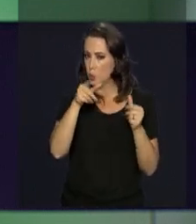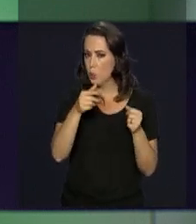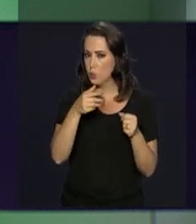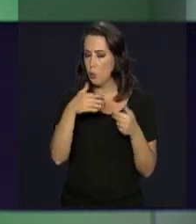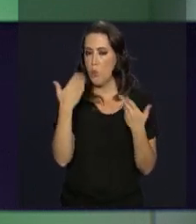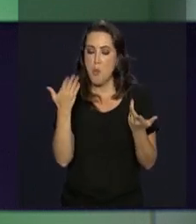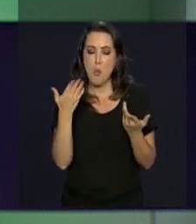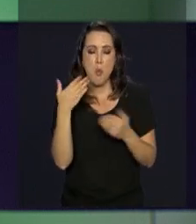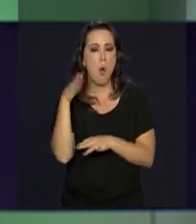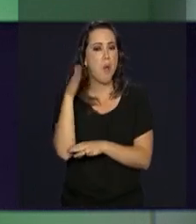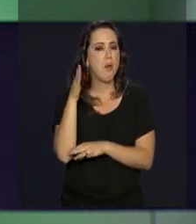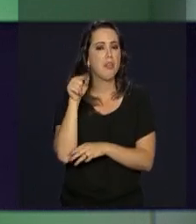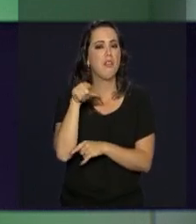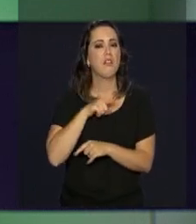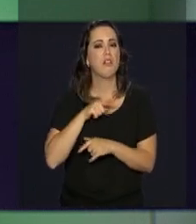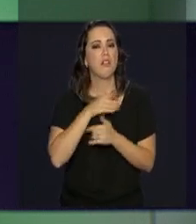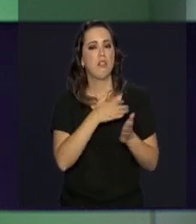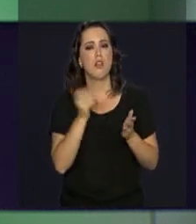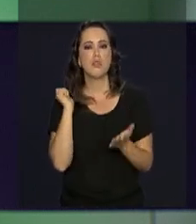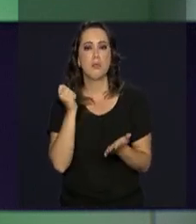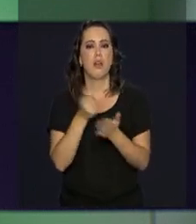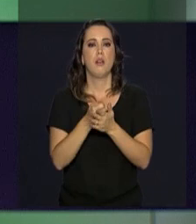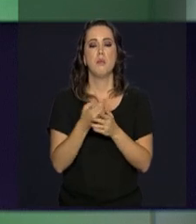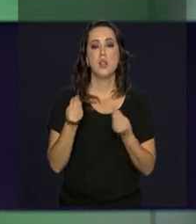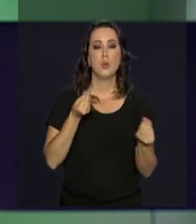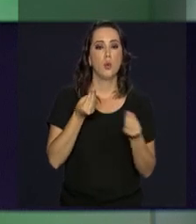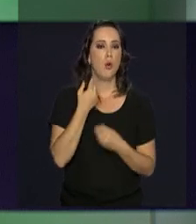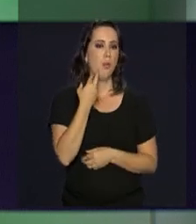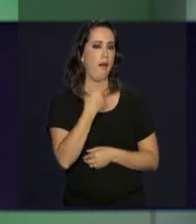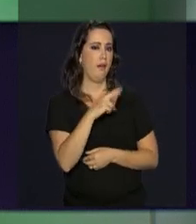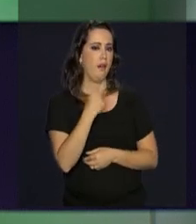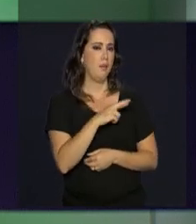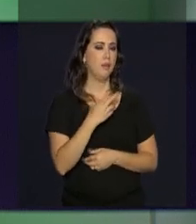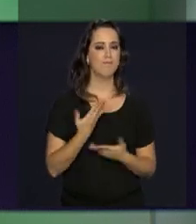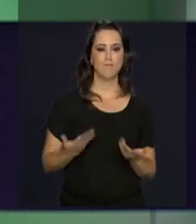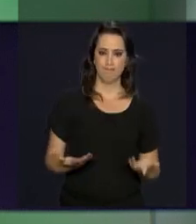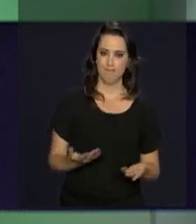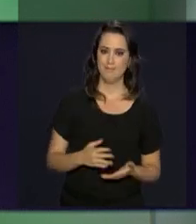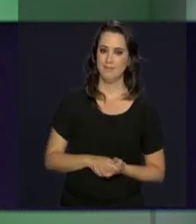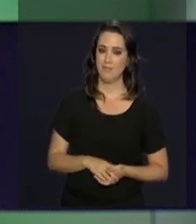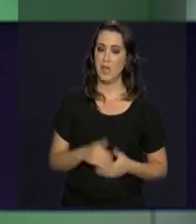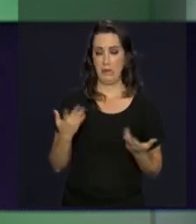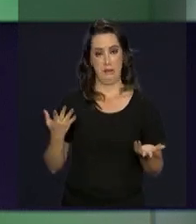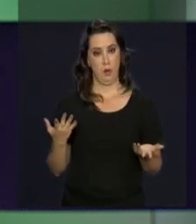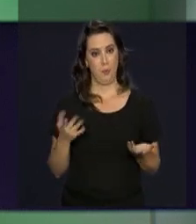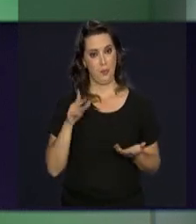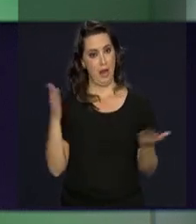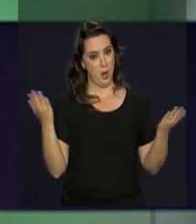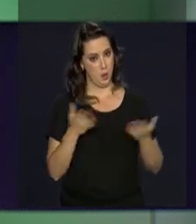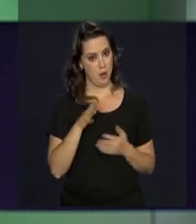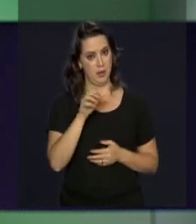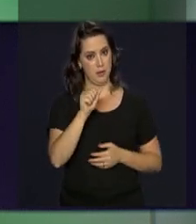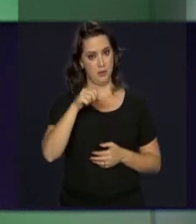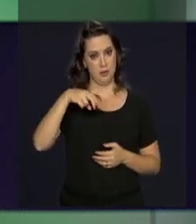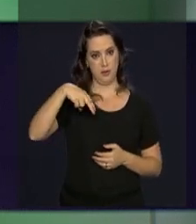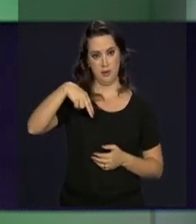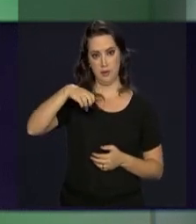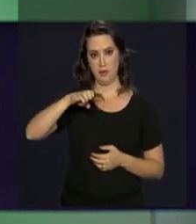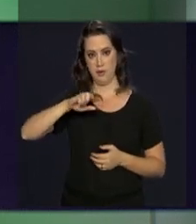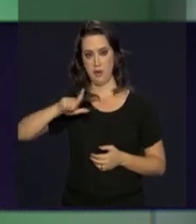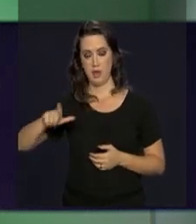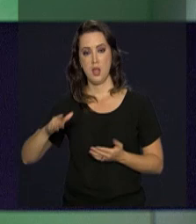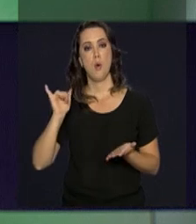registrar uma reclamação sobre o fornecimento de energia elétrica pensando nisso o anel lançou o aplicativo anel